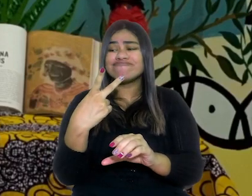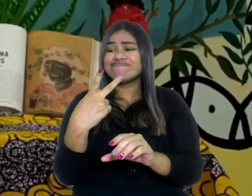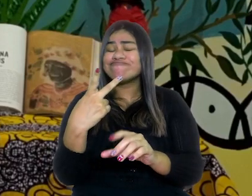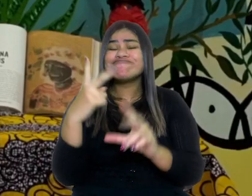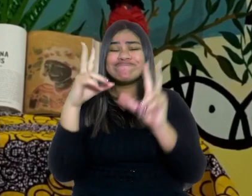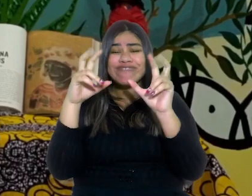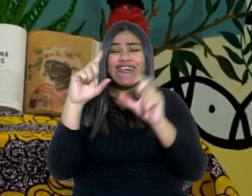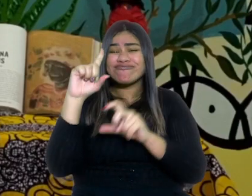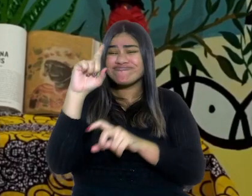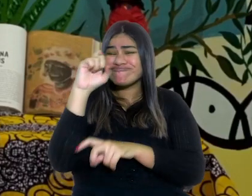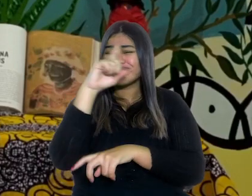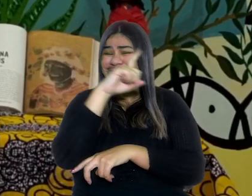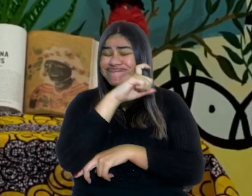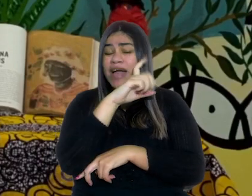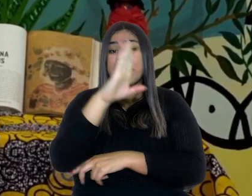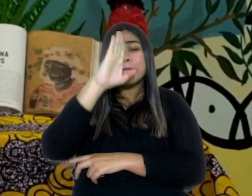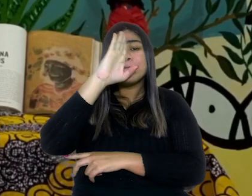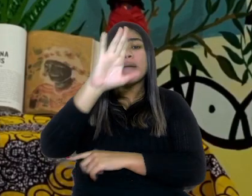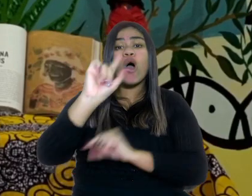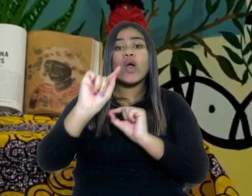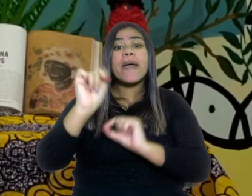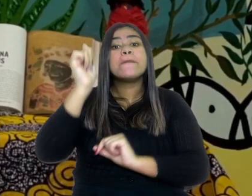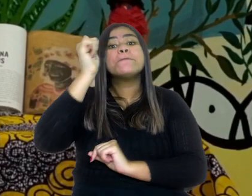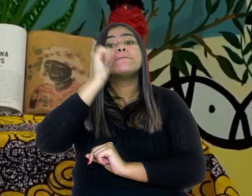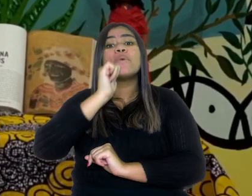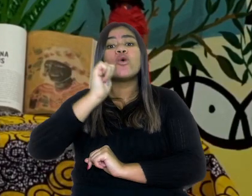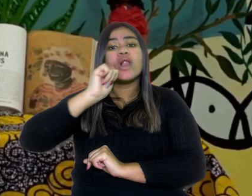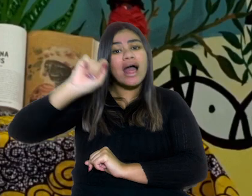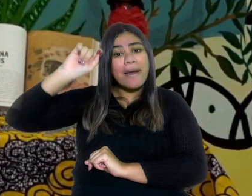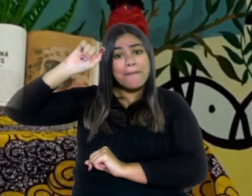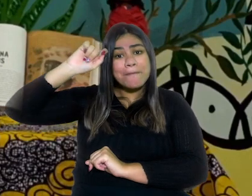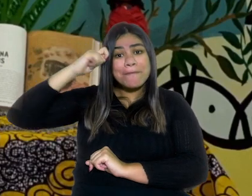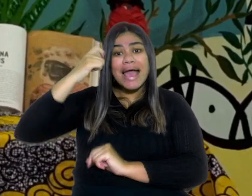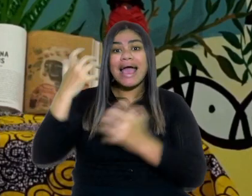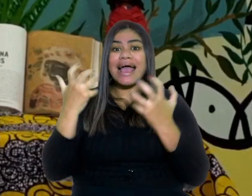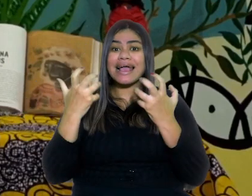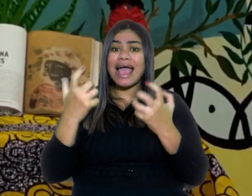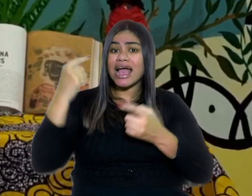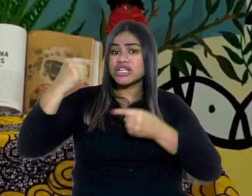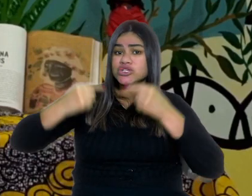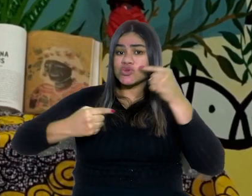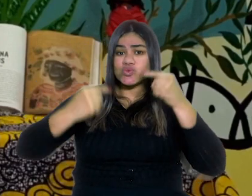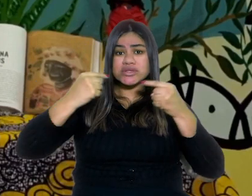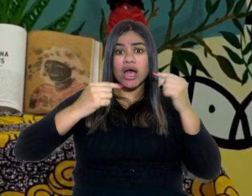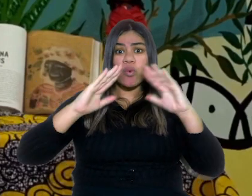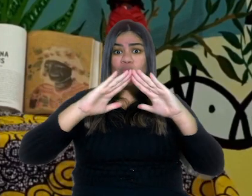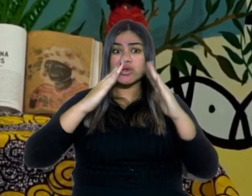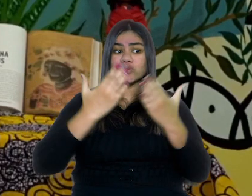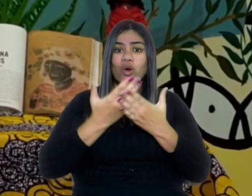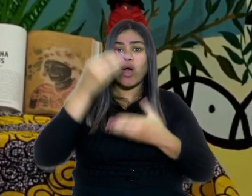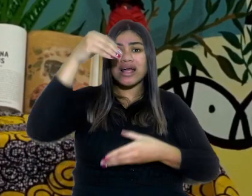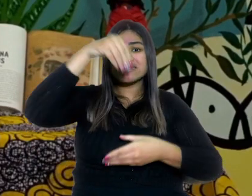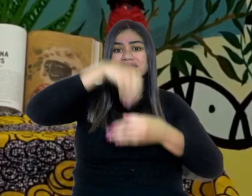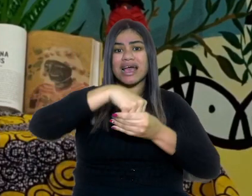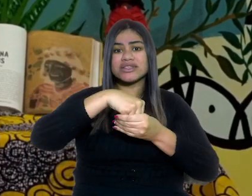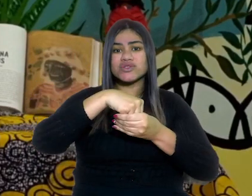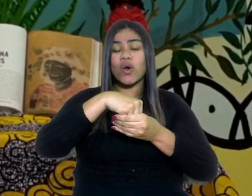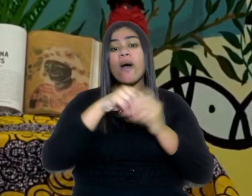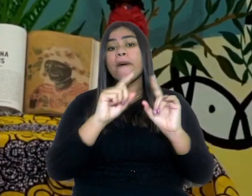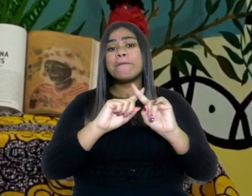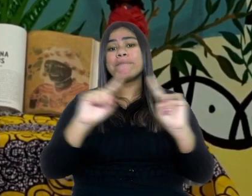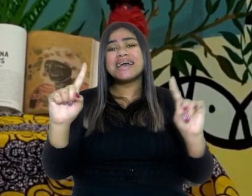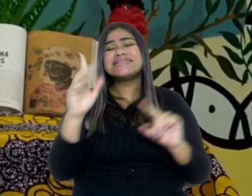principalmente nós, mulheres negras, que querem levar a discussão para a escola, para a sala de